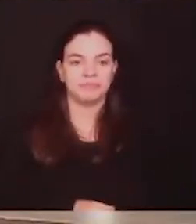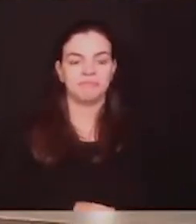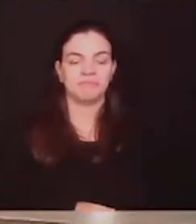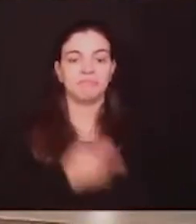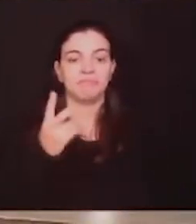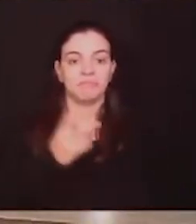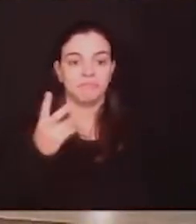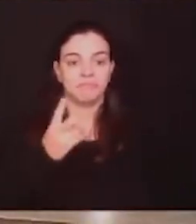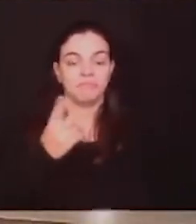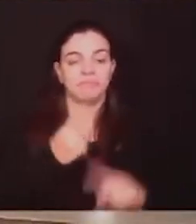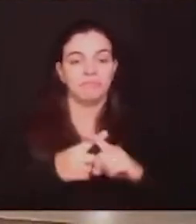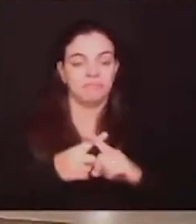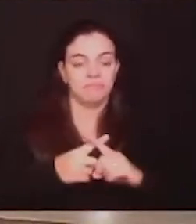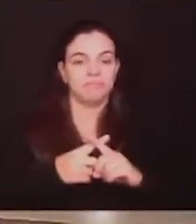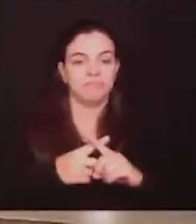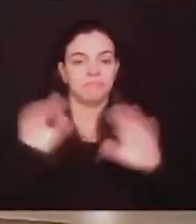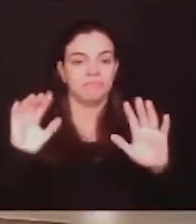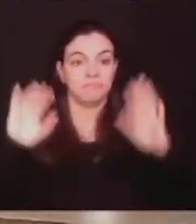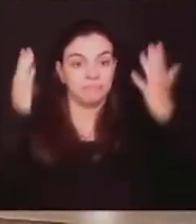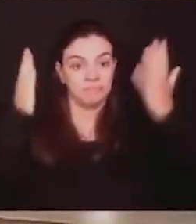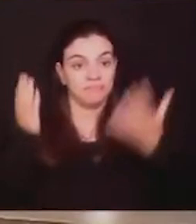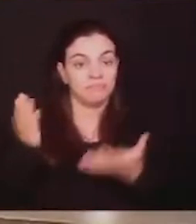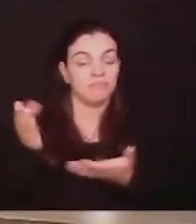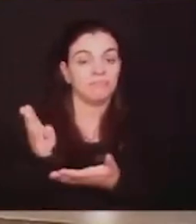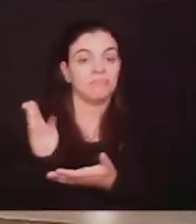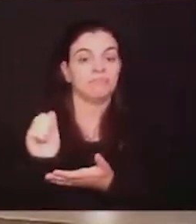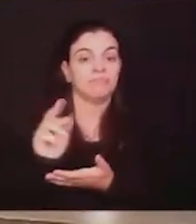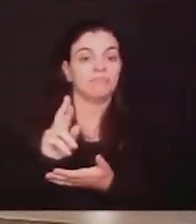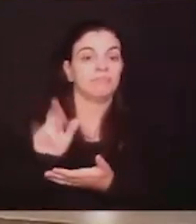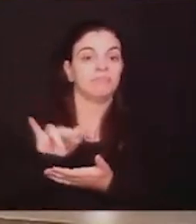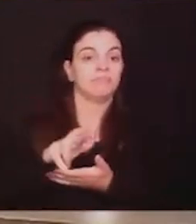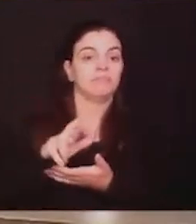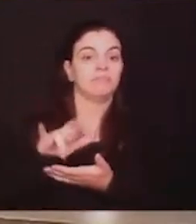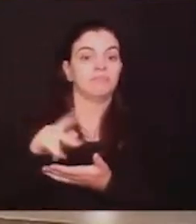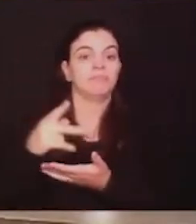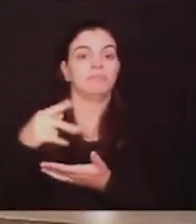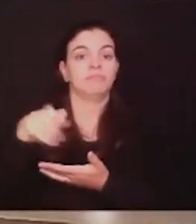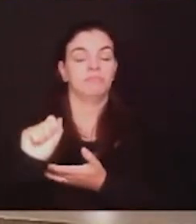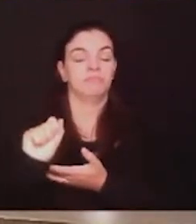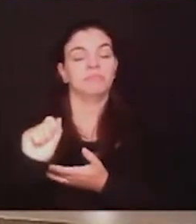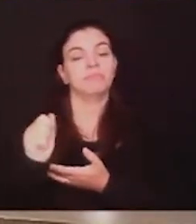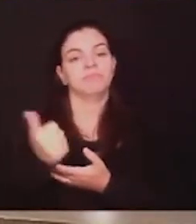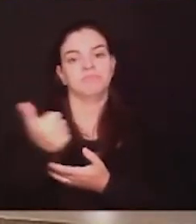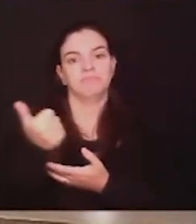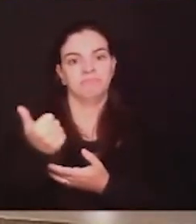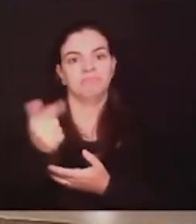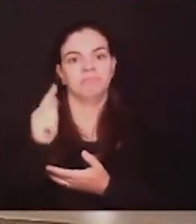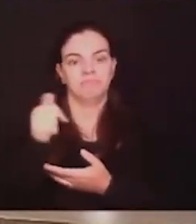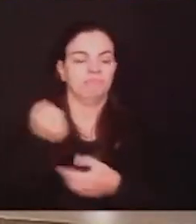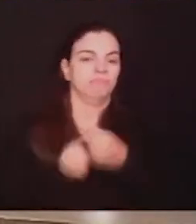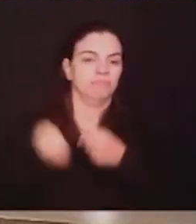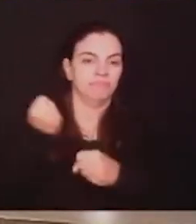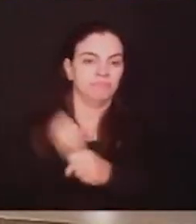Barreirinha evento este que surgiu em sua primeira edição no ano passado após uma conversa